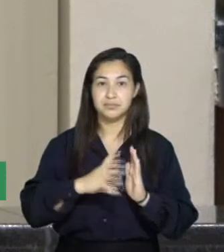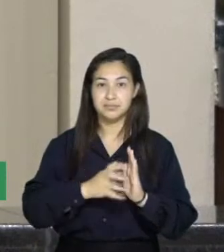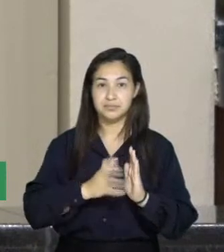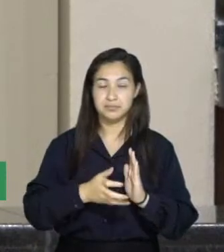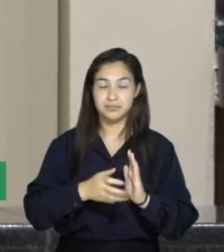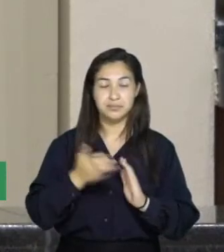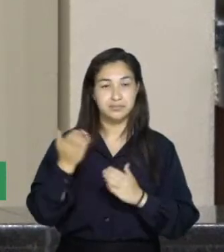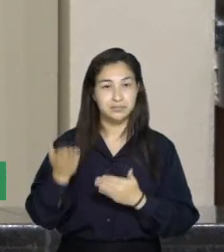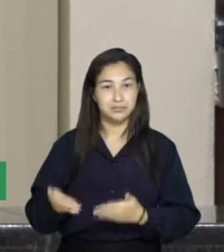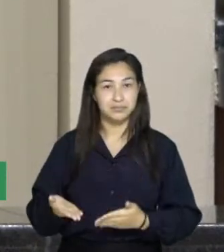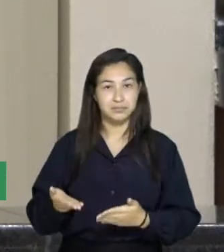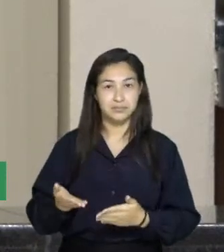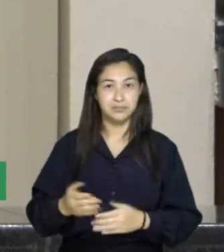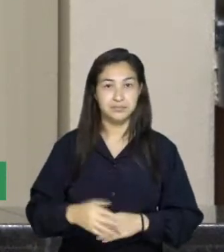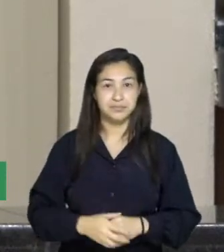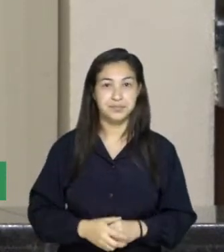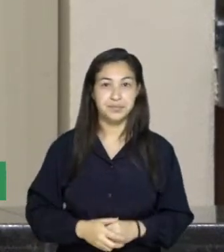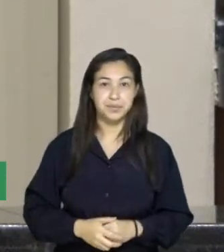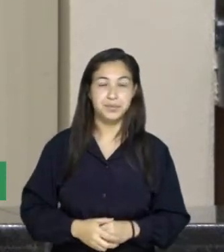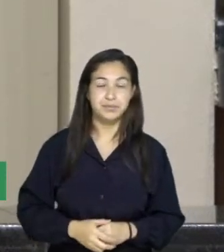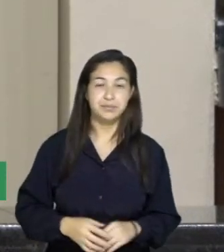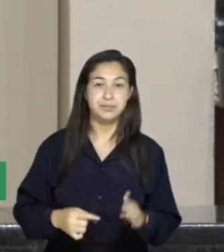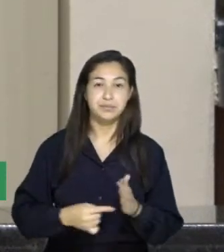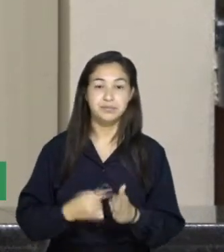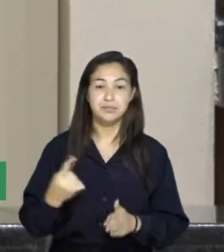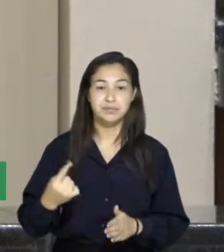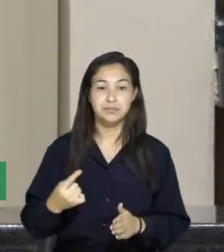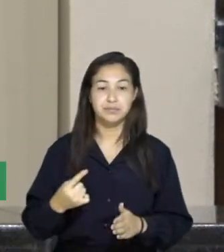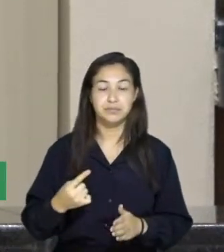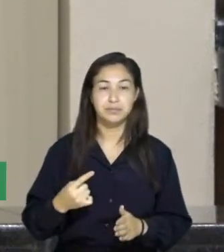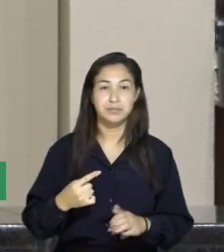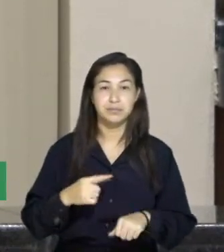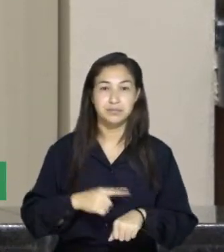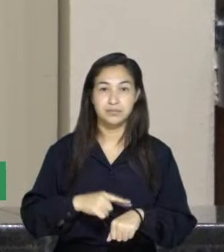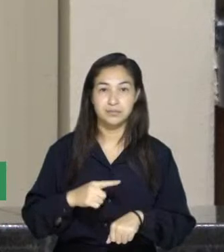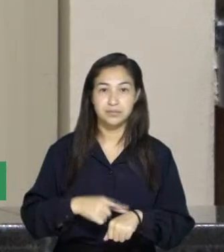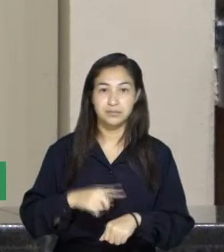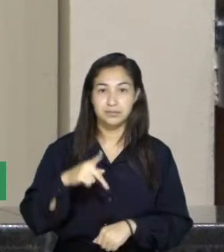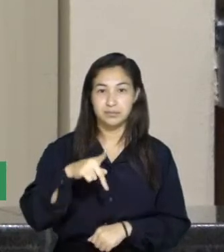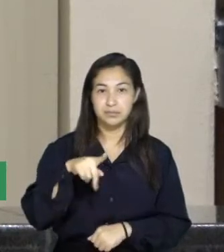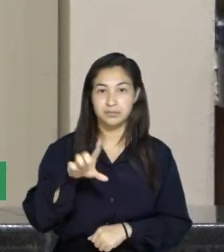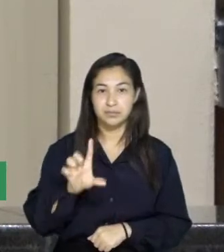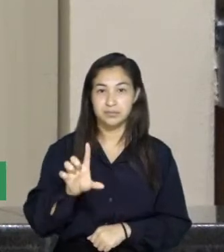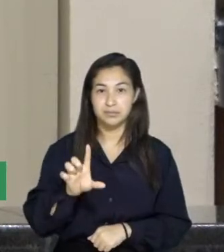partidos políticos. O primeiro horário pertence ao PL.